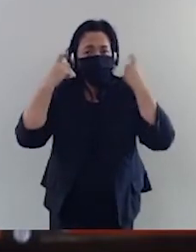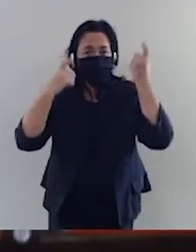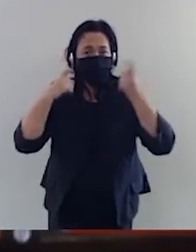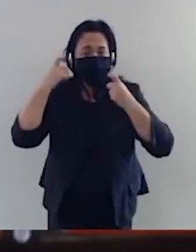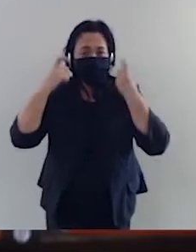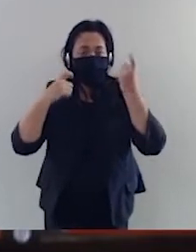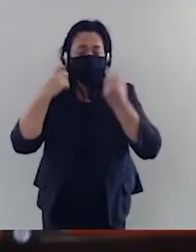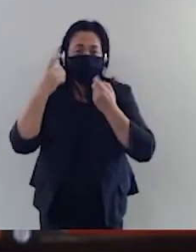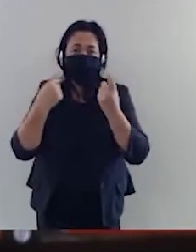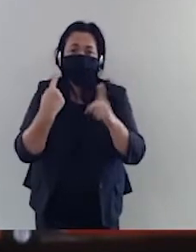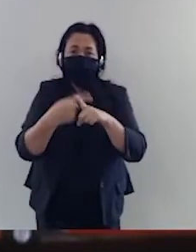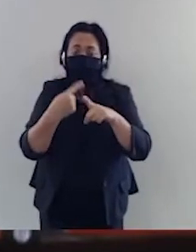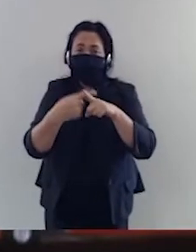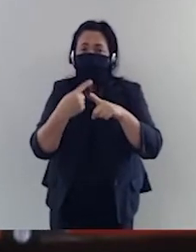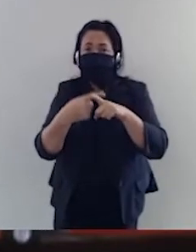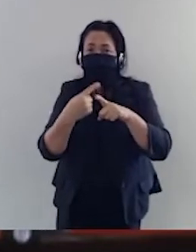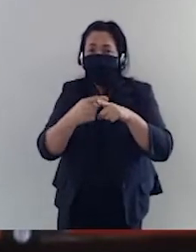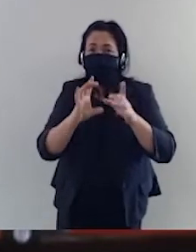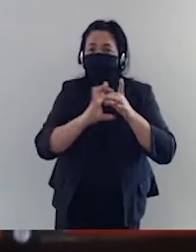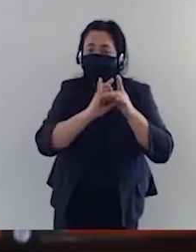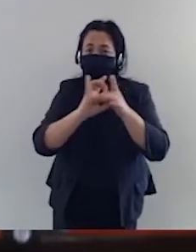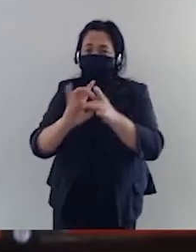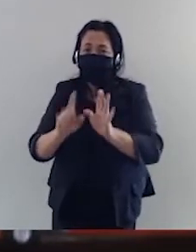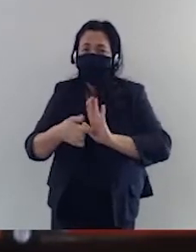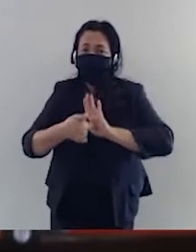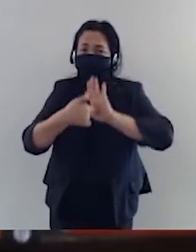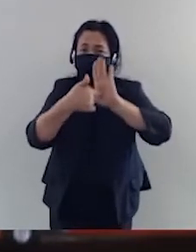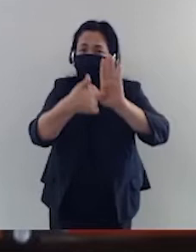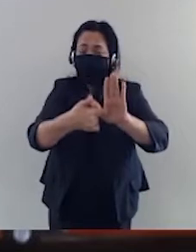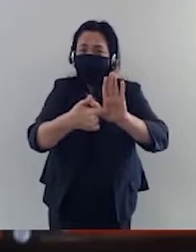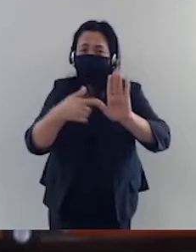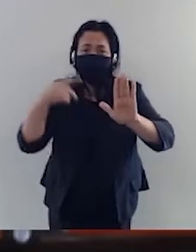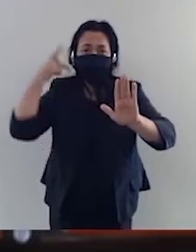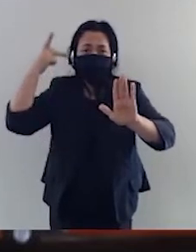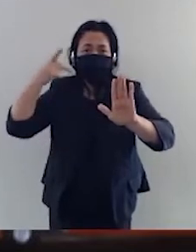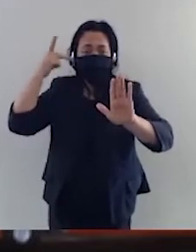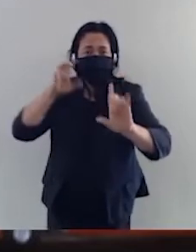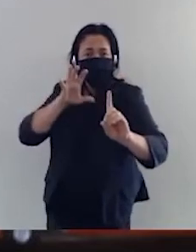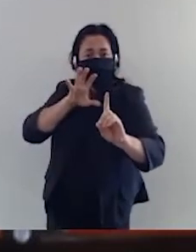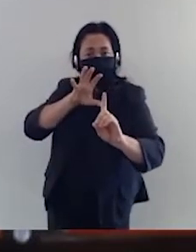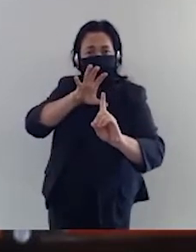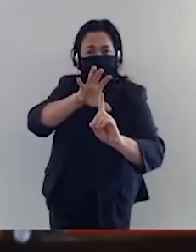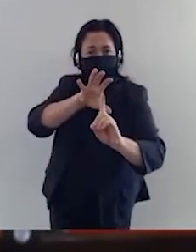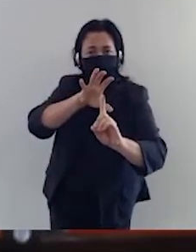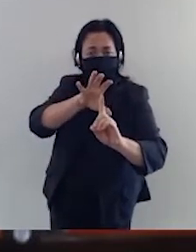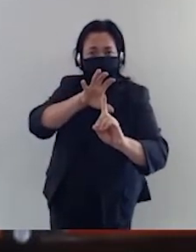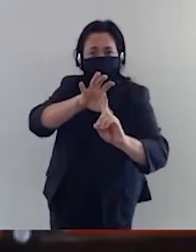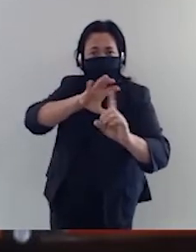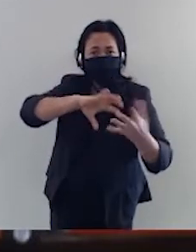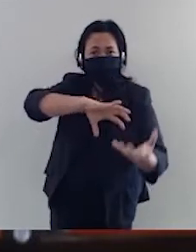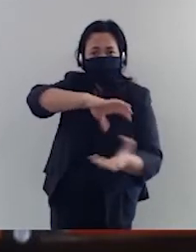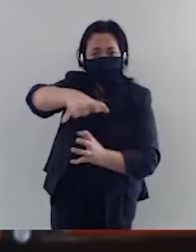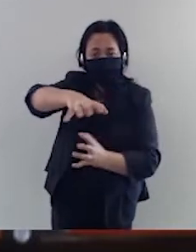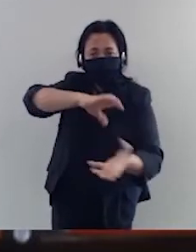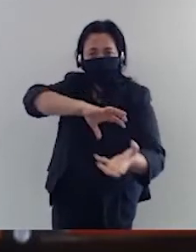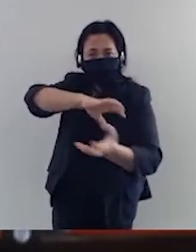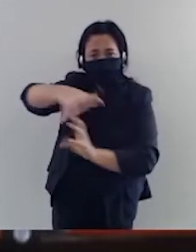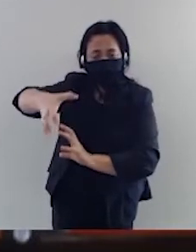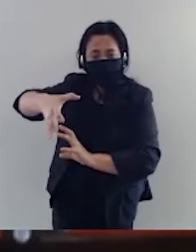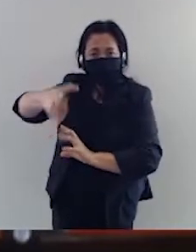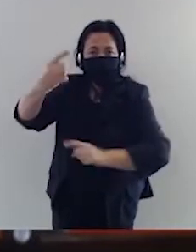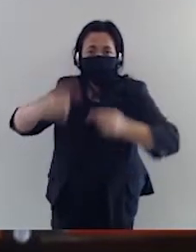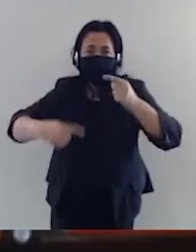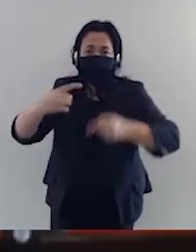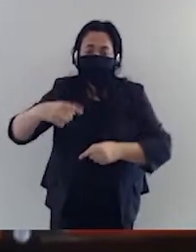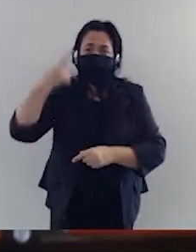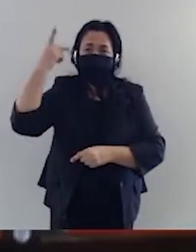tinha era um quadro de politização, um quadro de polarização ideológica, de conflitos políticos